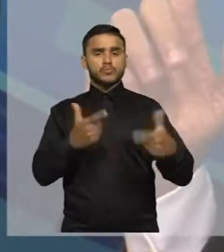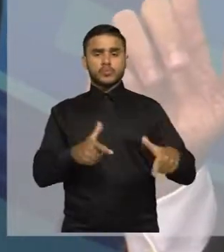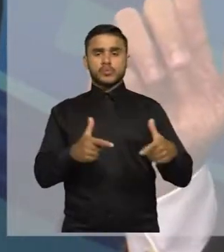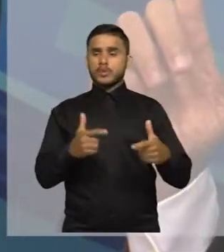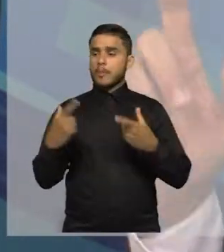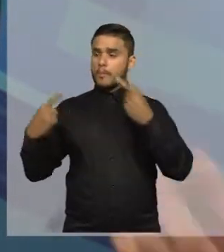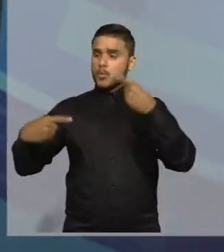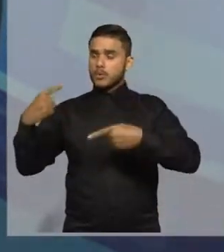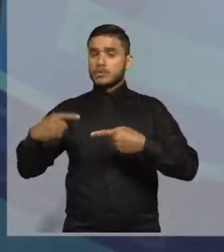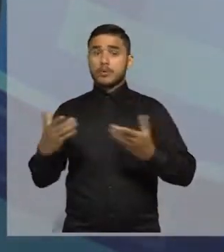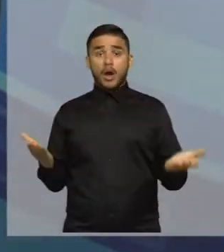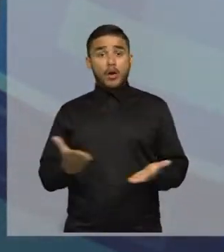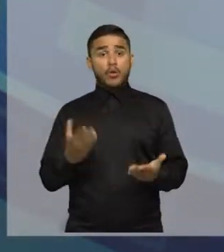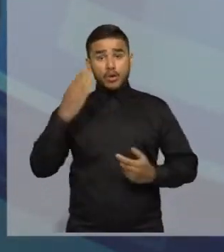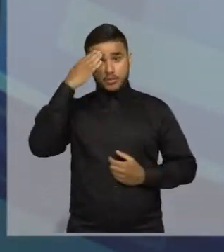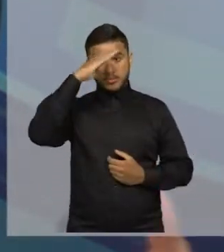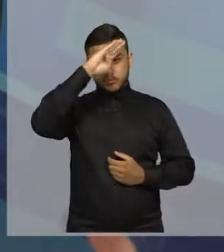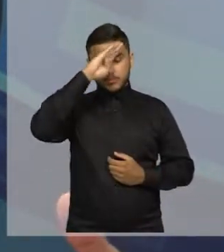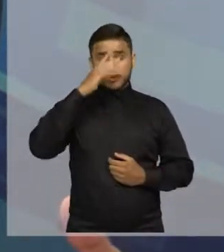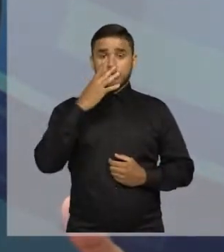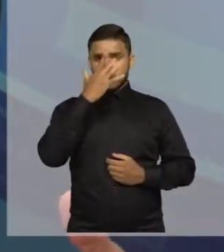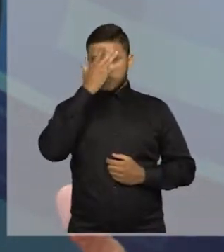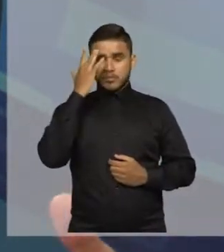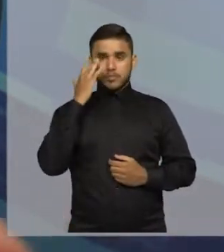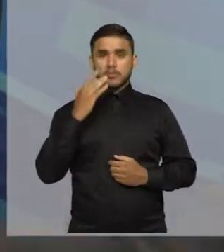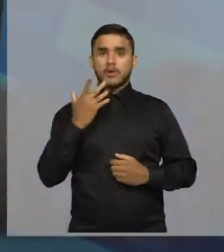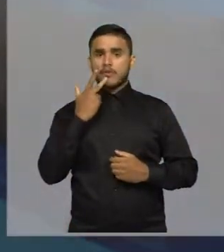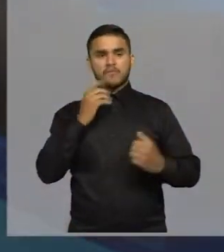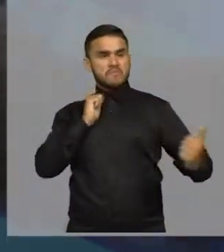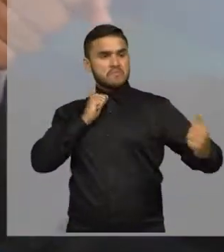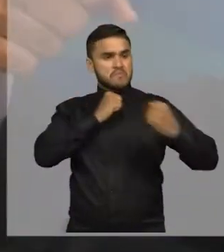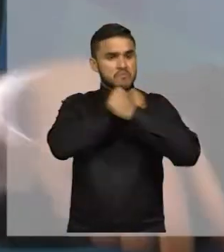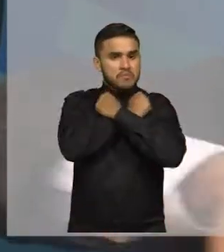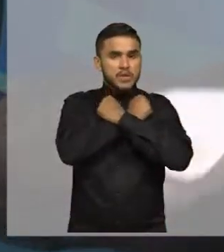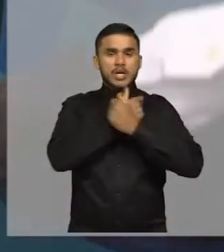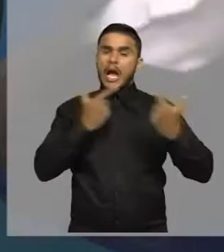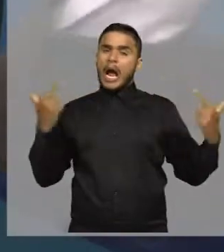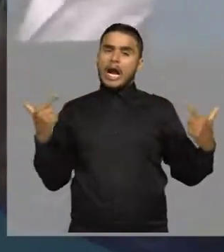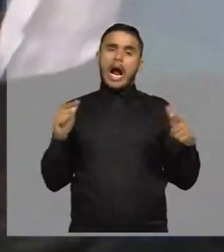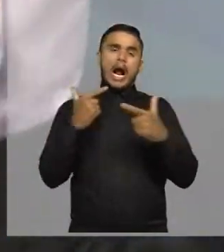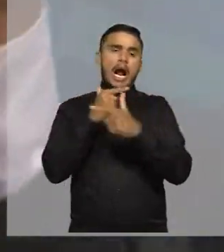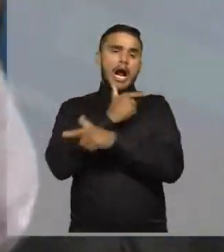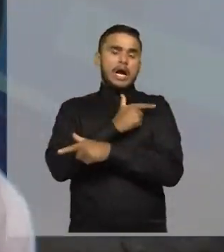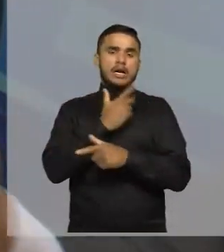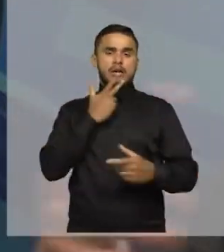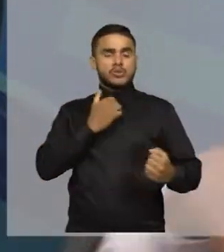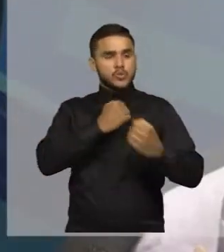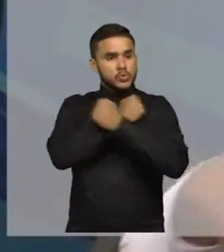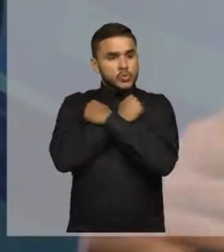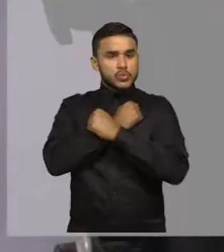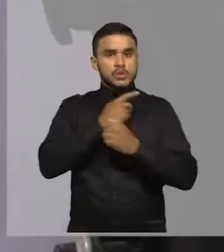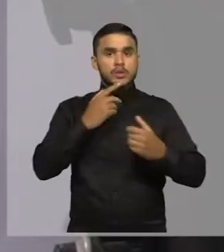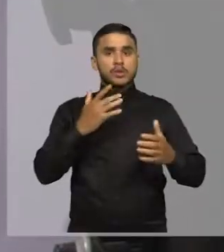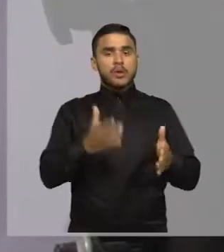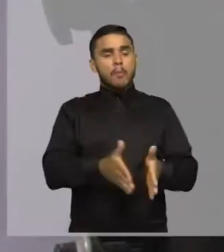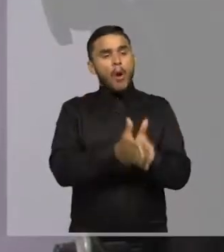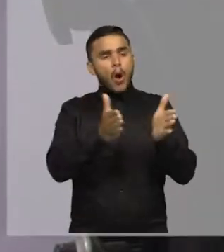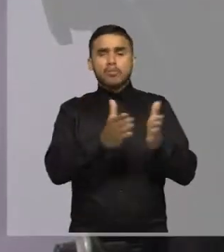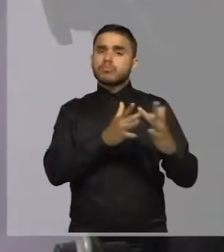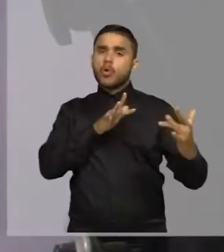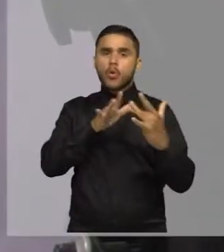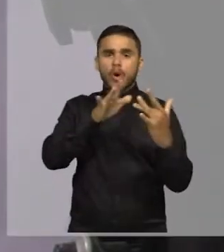políticos, nós temos agora um presidente populista, que é de passar a mão no ombro, de dar gargalhadas de gente